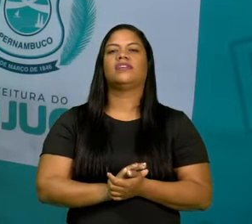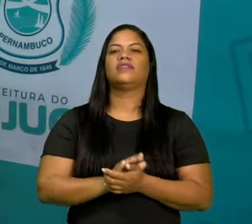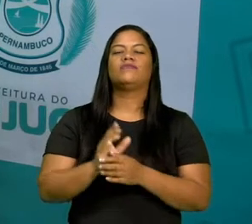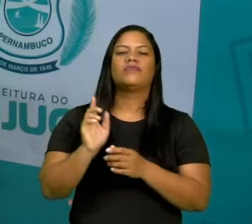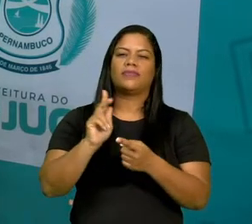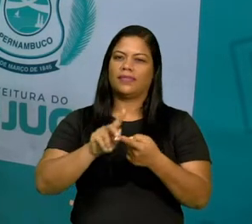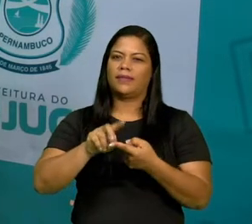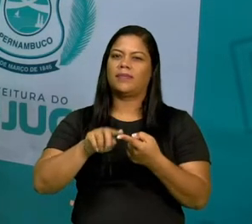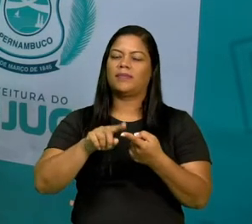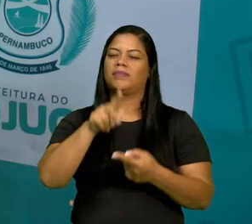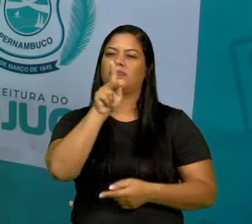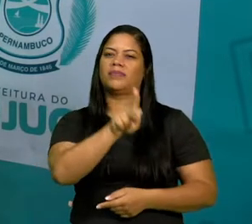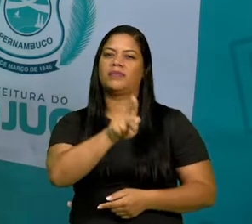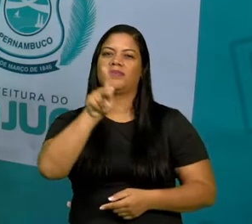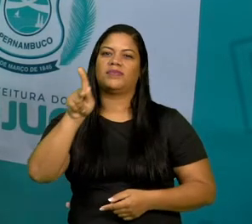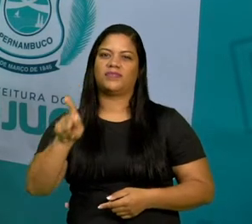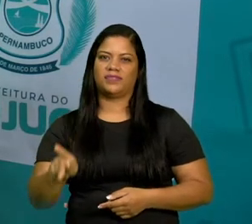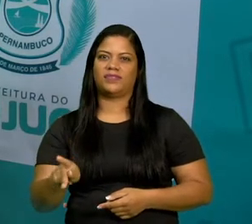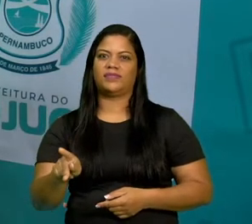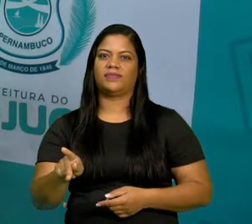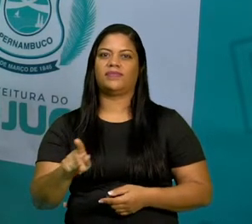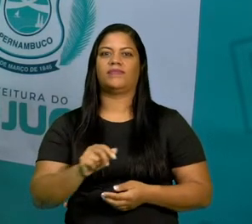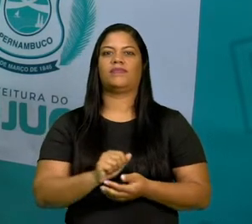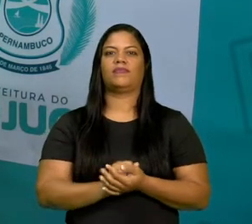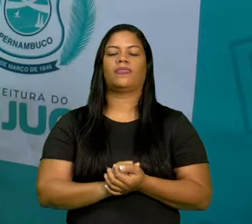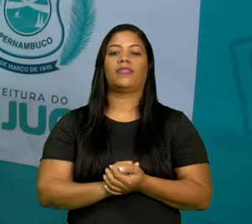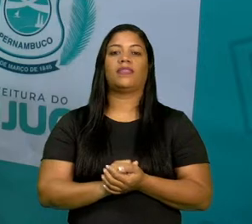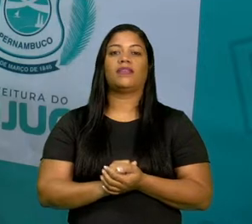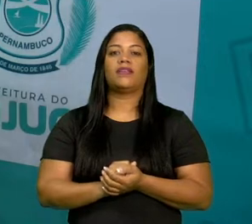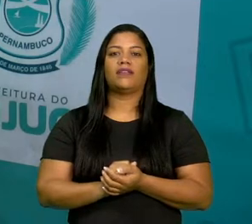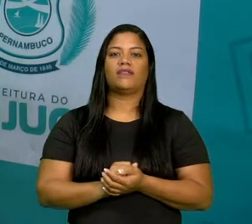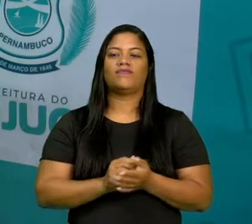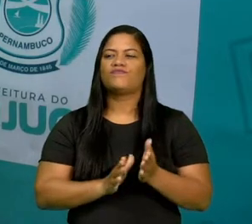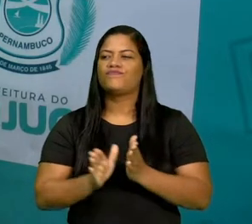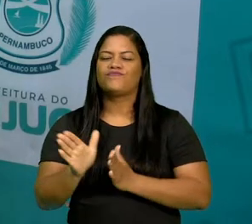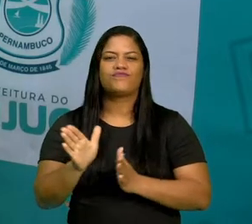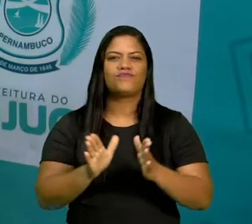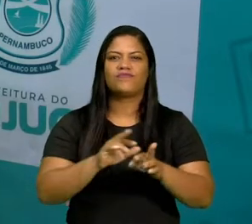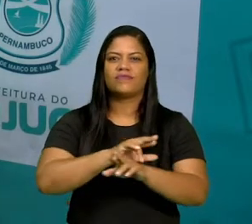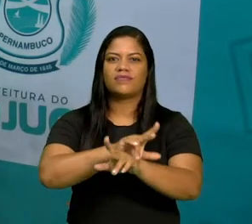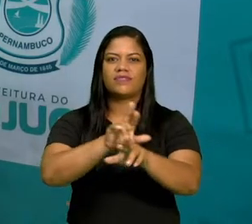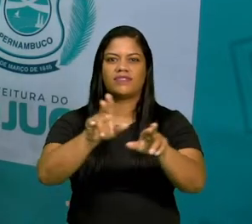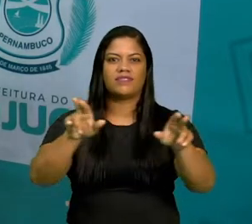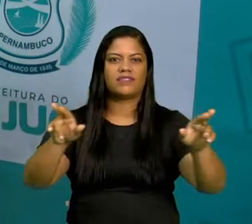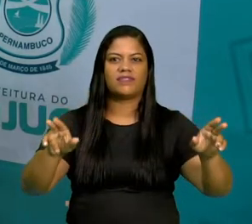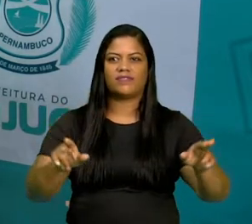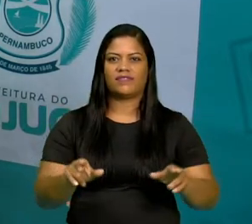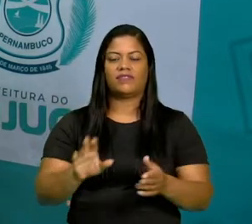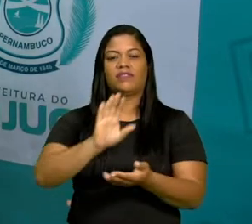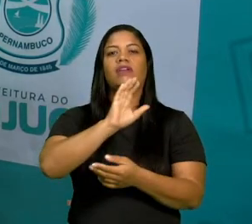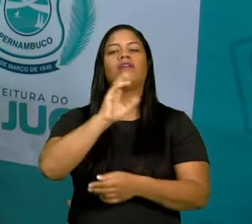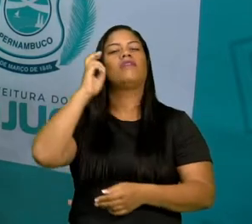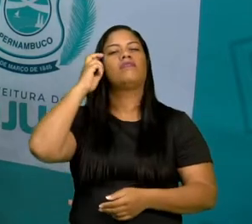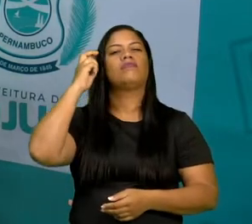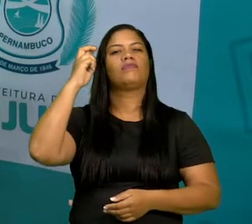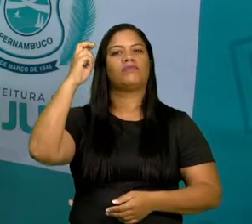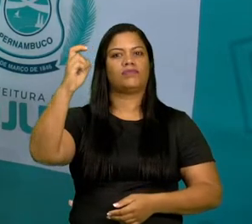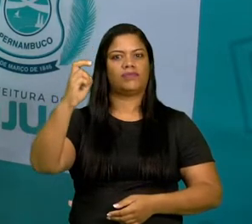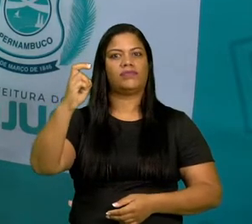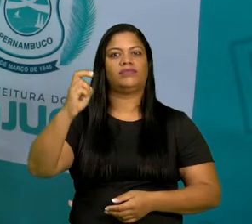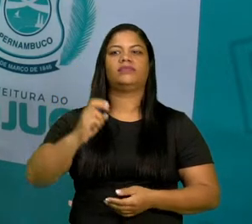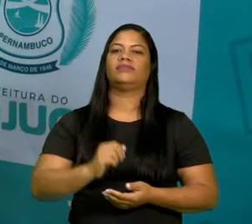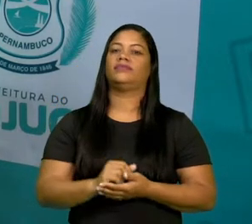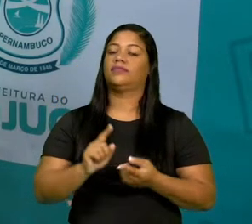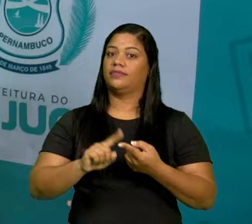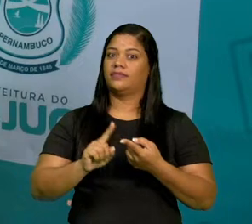e professor. Ele transita por diferentes vertentes da pintura ao longo da sua carreira e